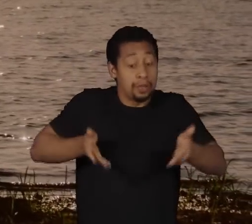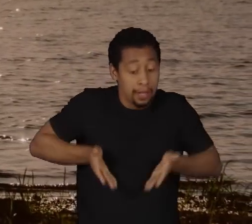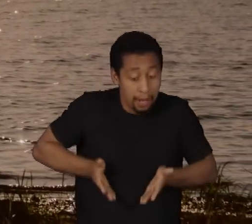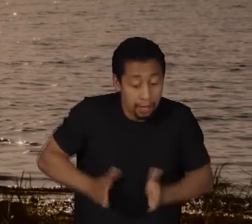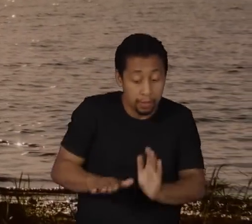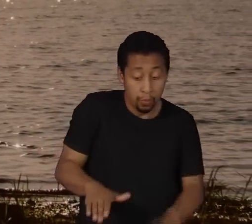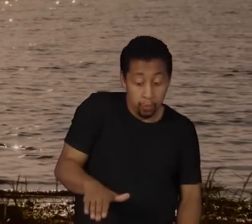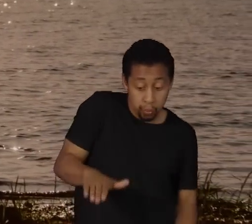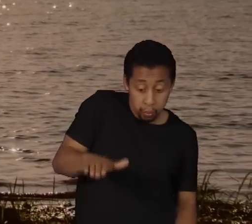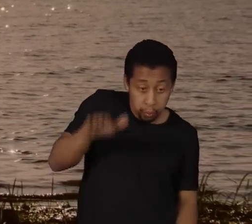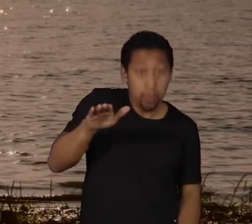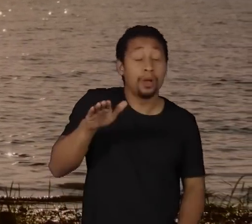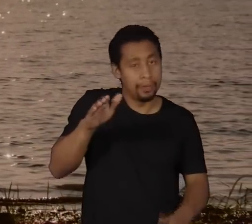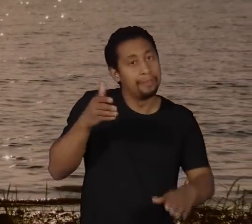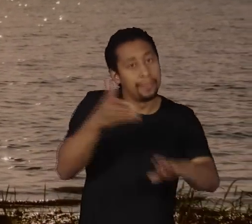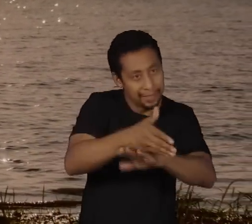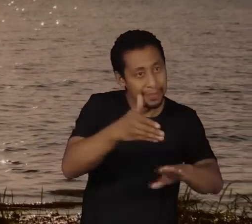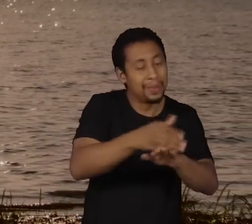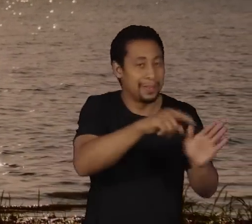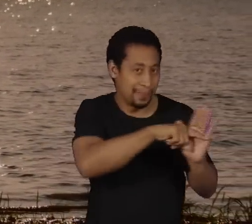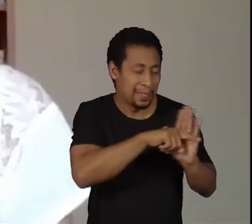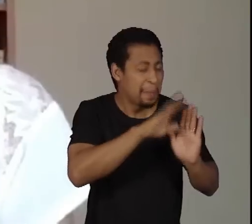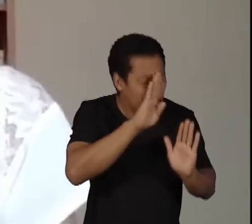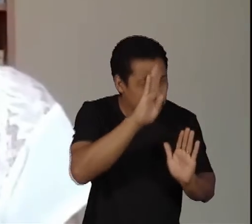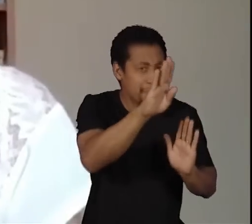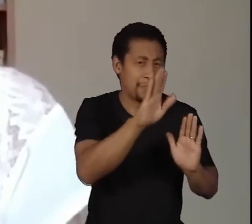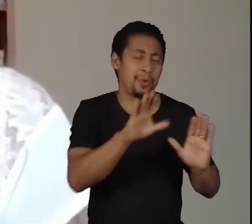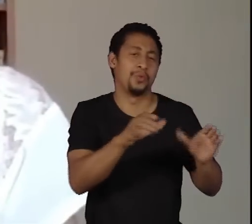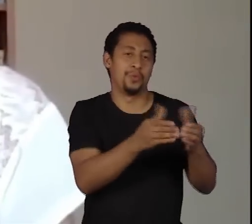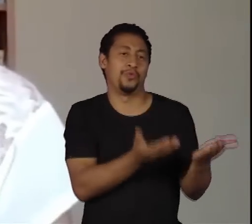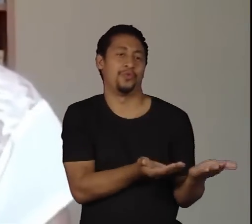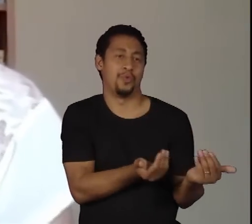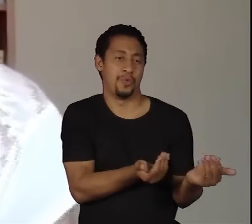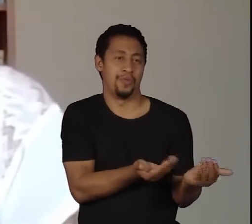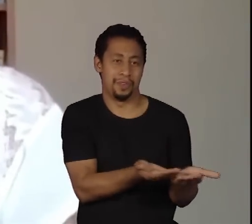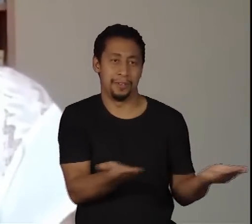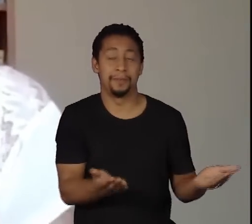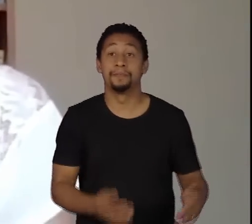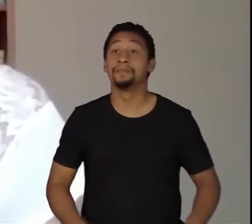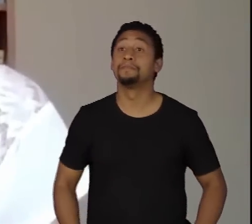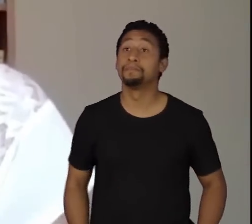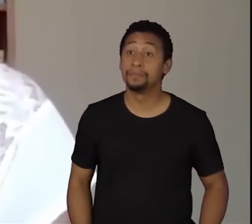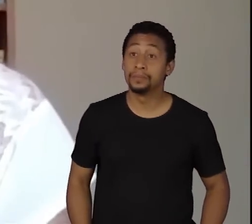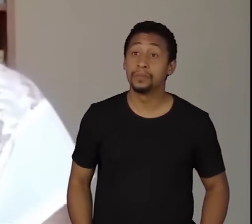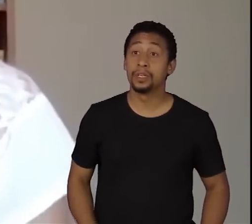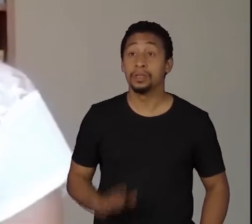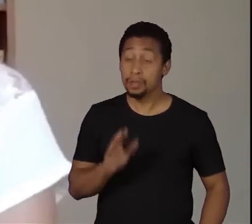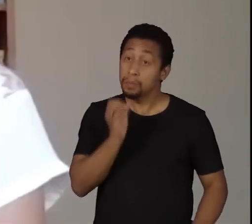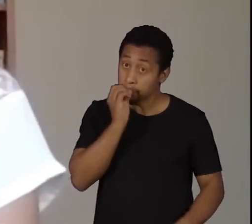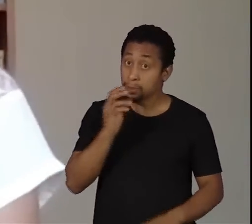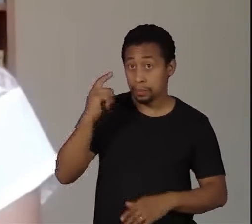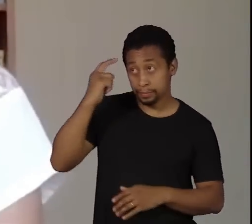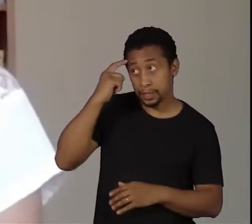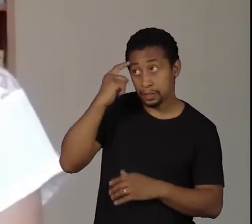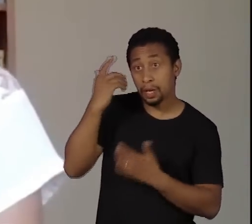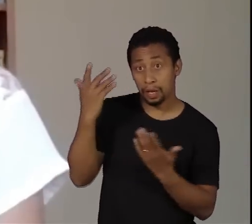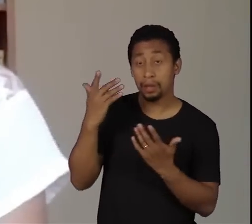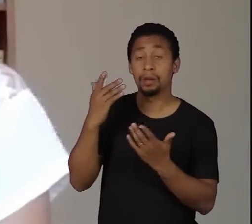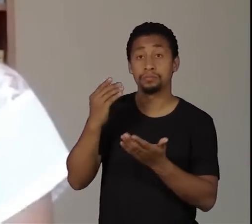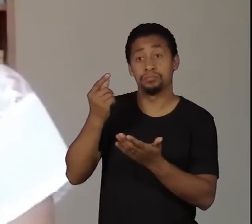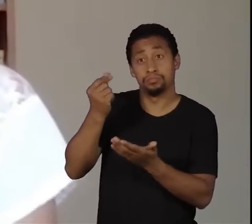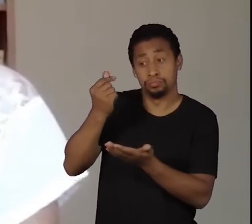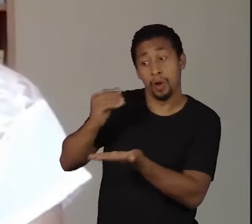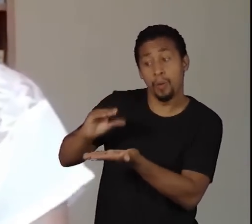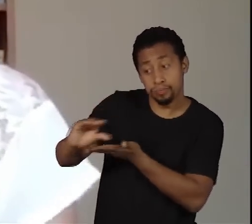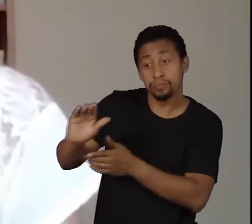especialmente os jovens da floresta. É muito importante que a gente repense o destino dos projetos de